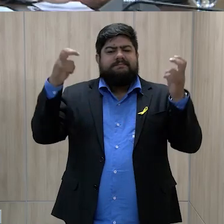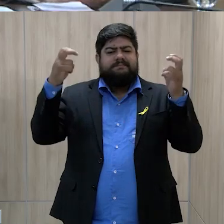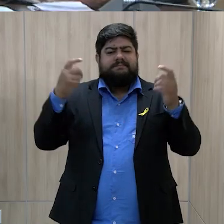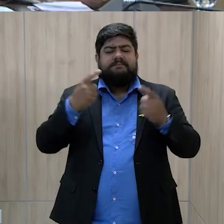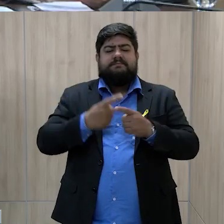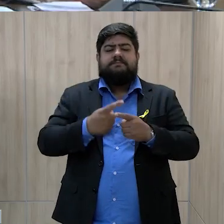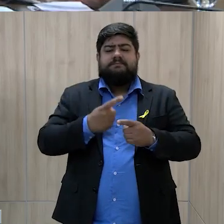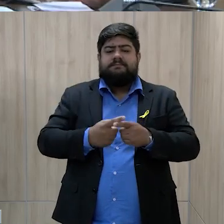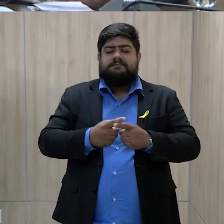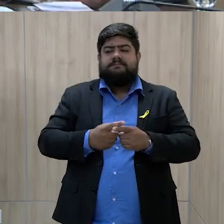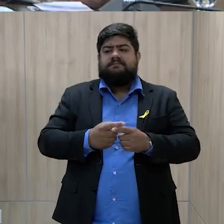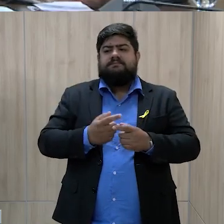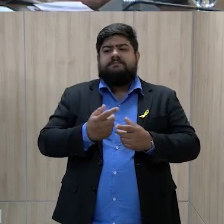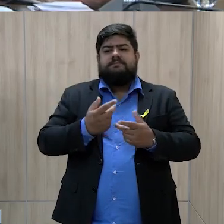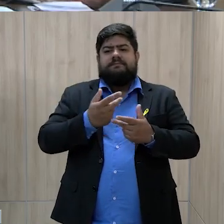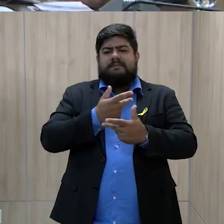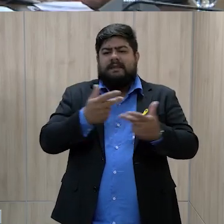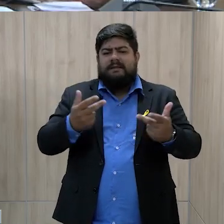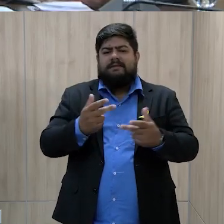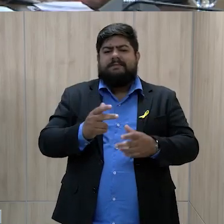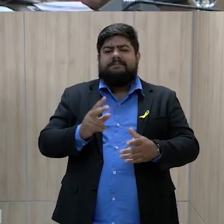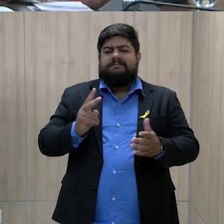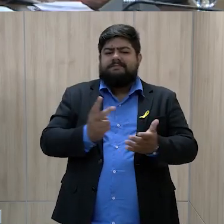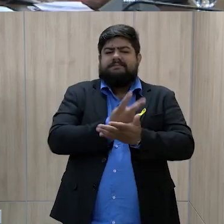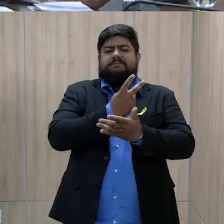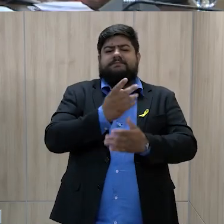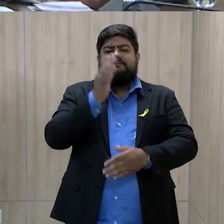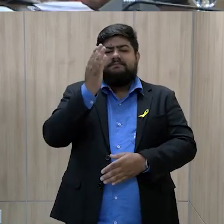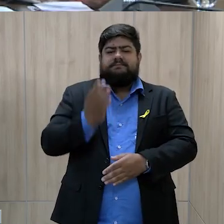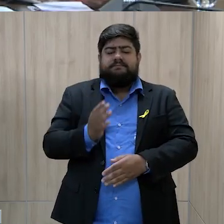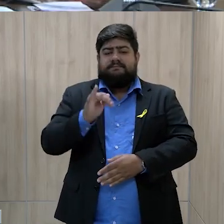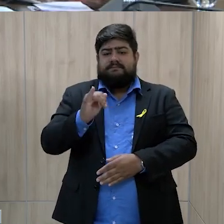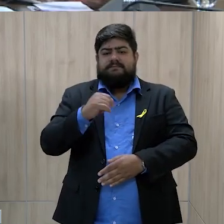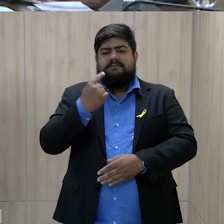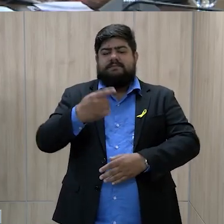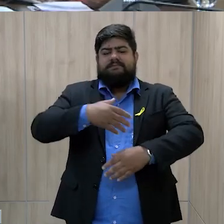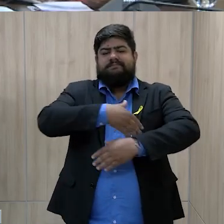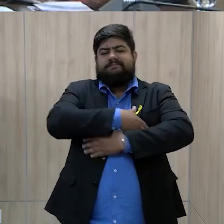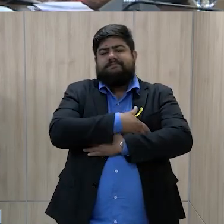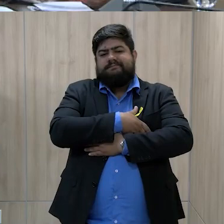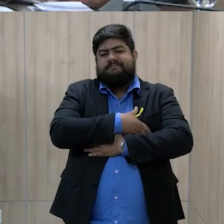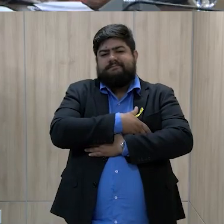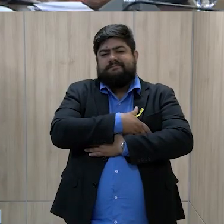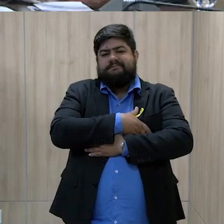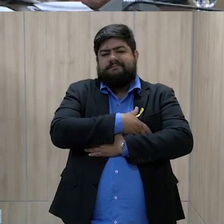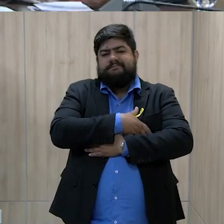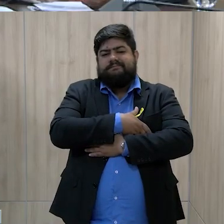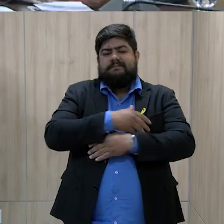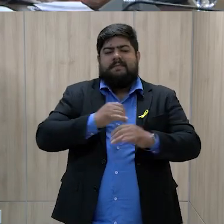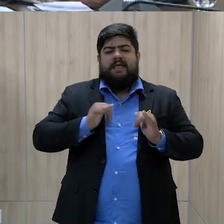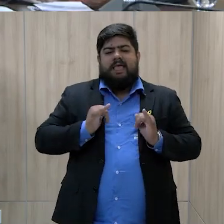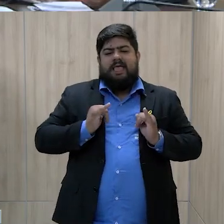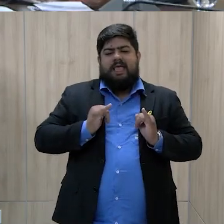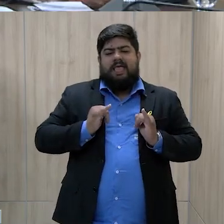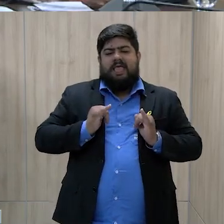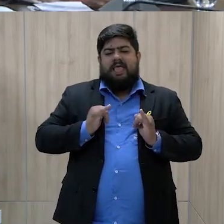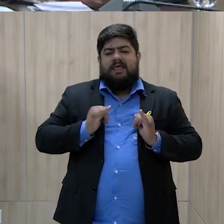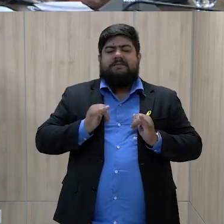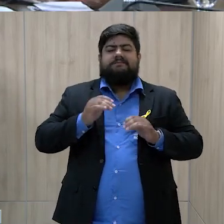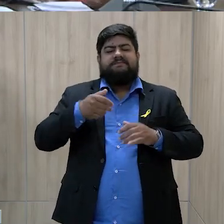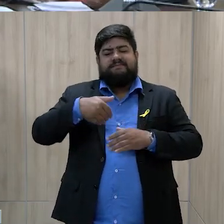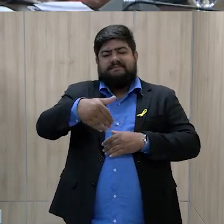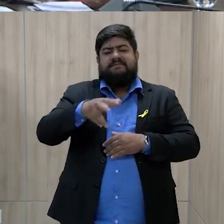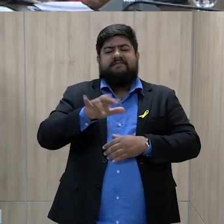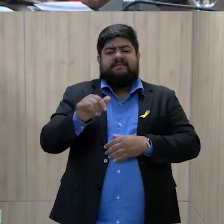momento é de gritar porque muita coisa estão acontecendo no Brasil e se nós encruzarmos os braços aqui a tendência